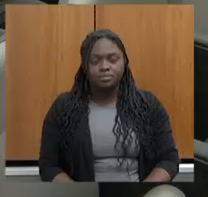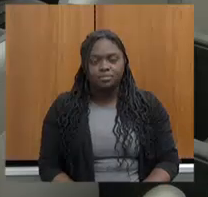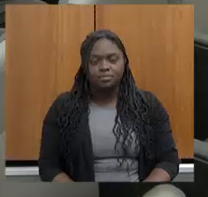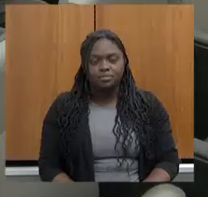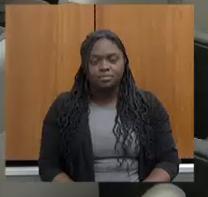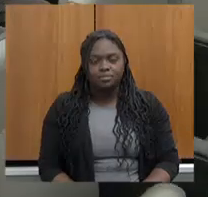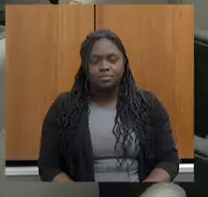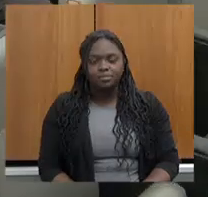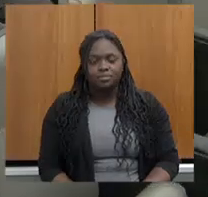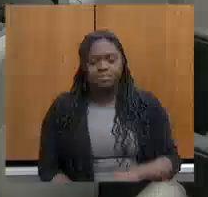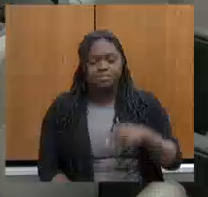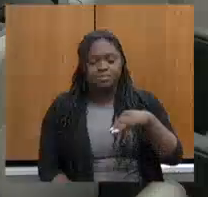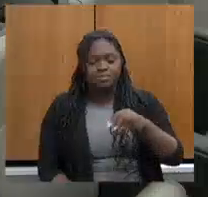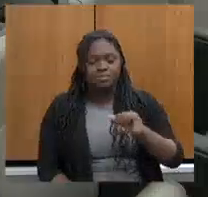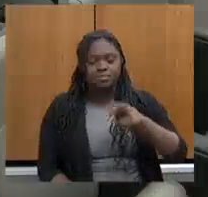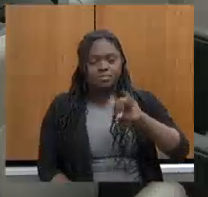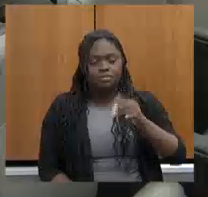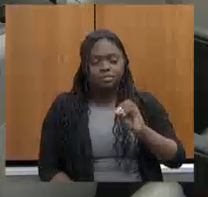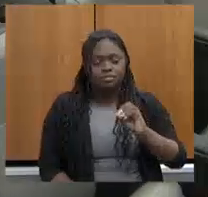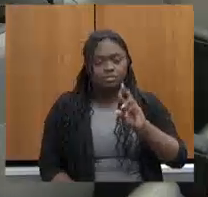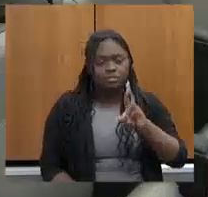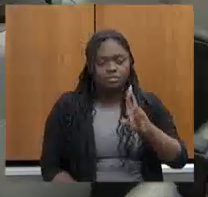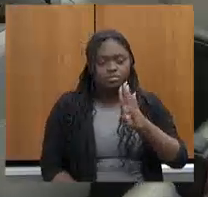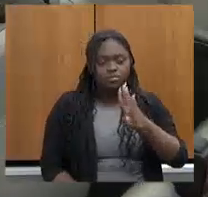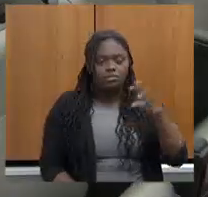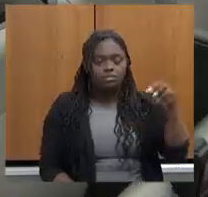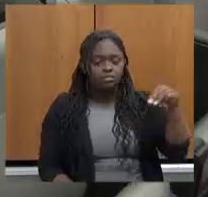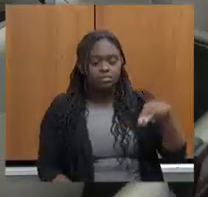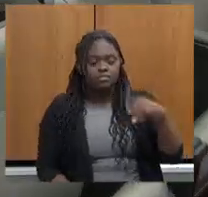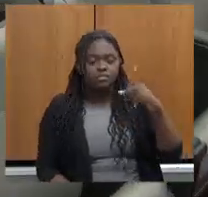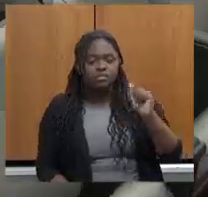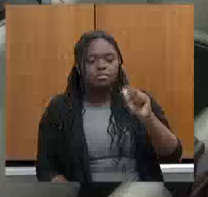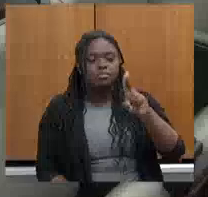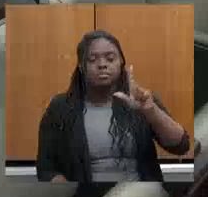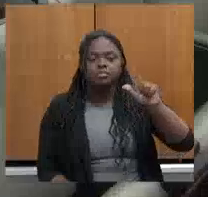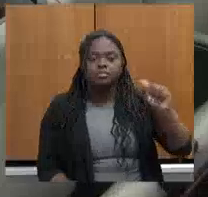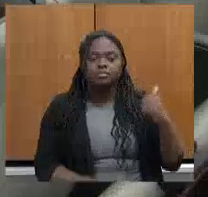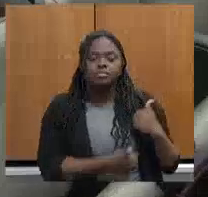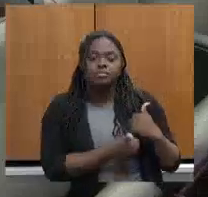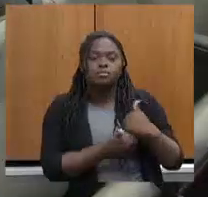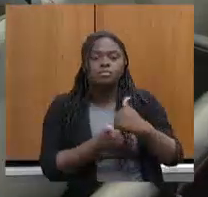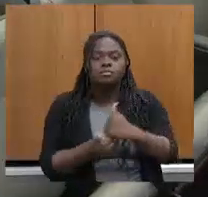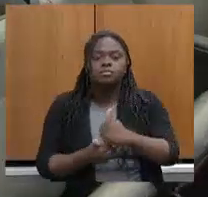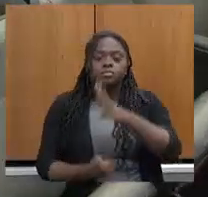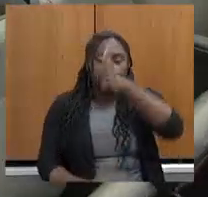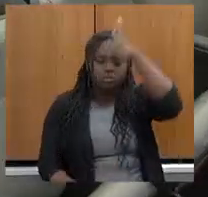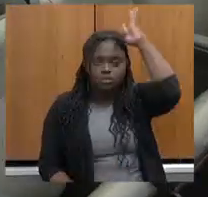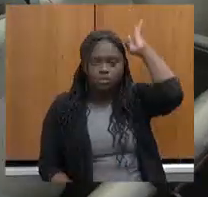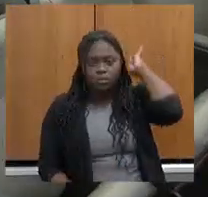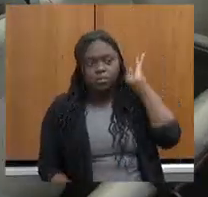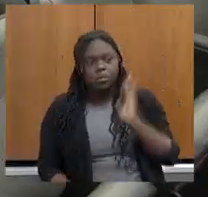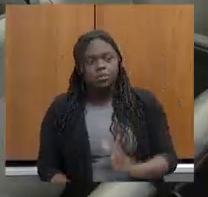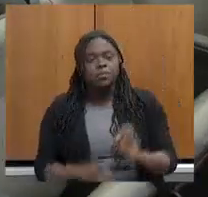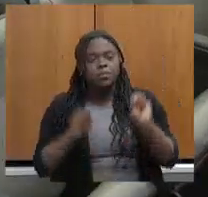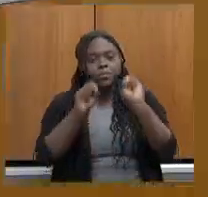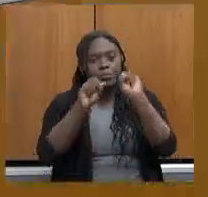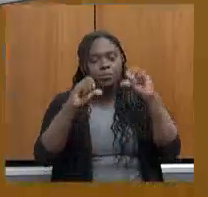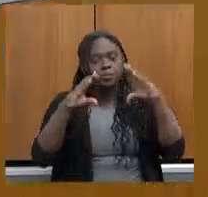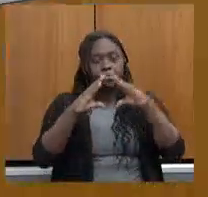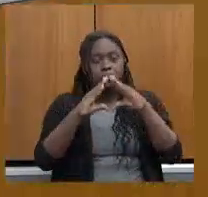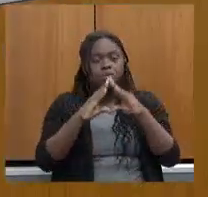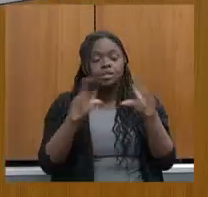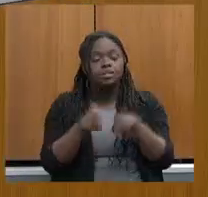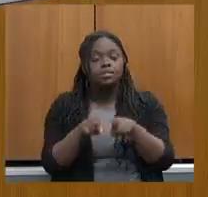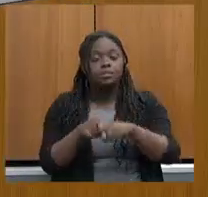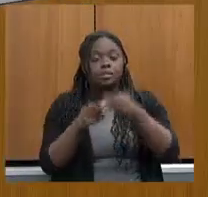Major BM Paulo Afonso montezano assessor dos Bombeiros Militar na Assembleia registramos agradecer a presença também